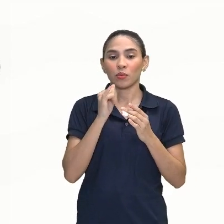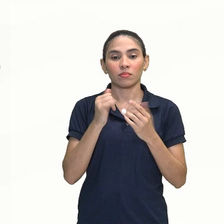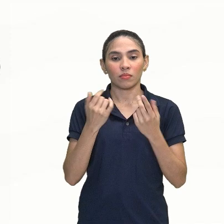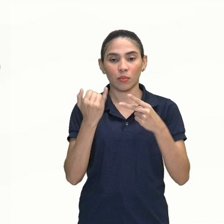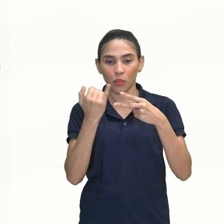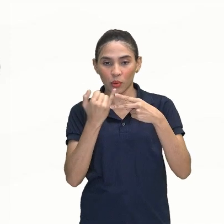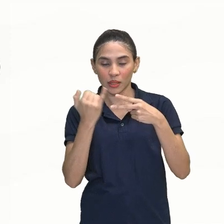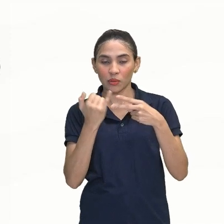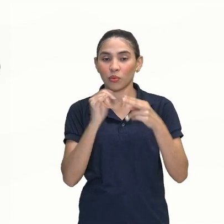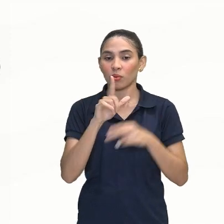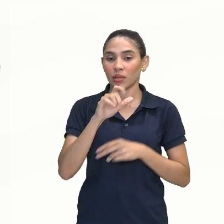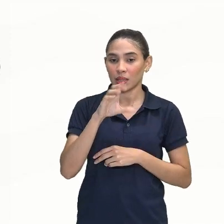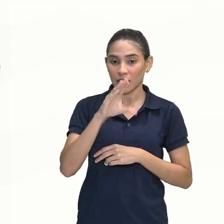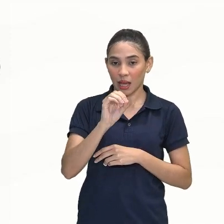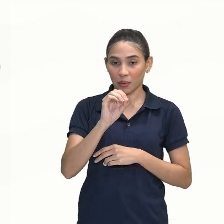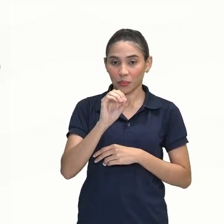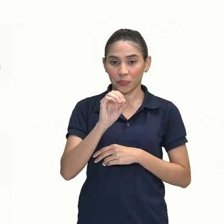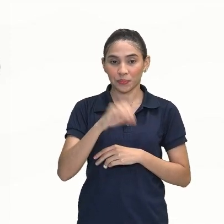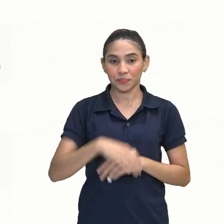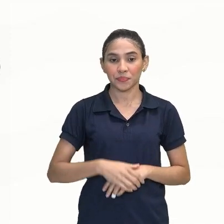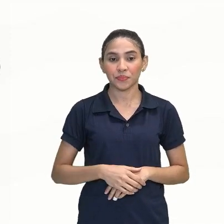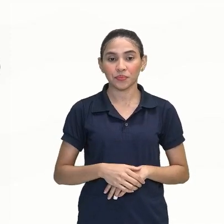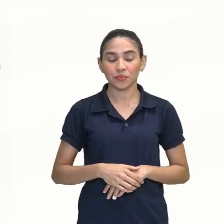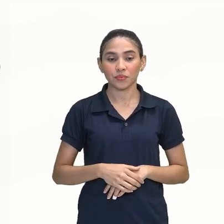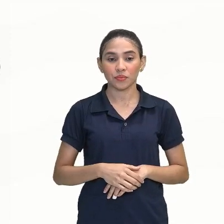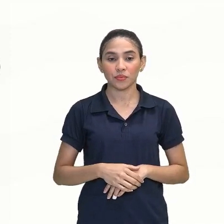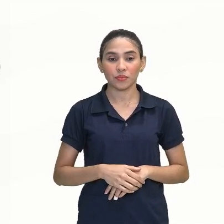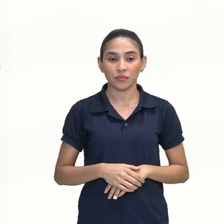do polígono, tá?